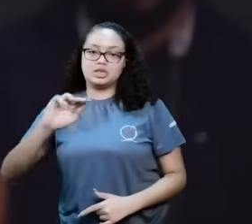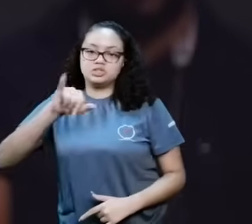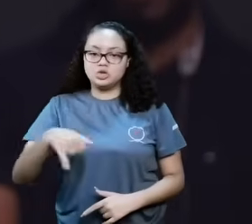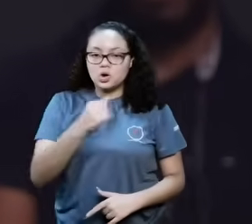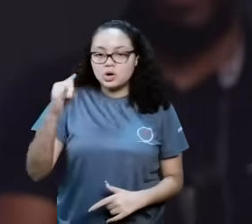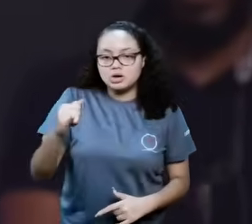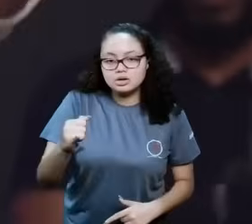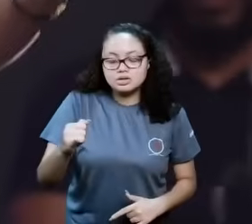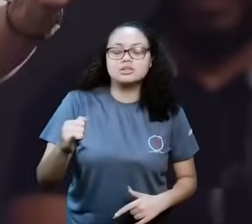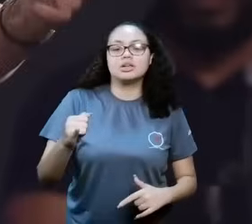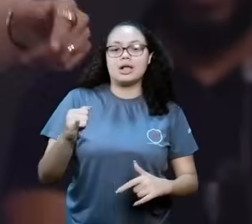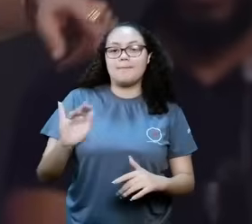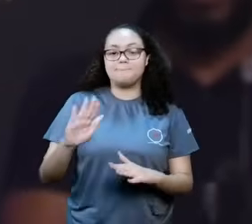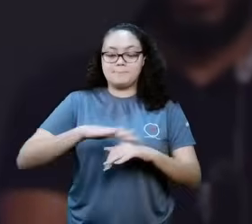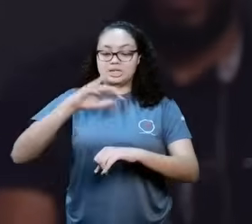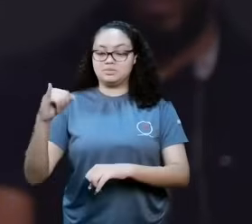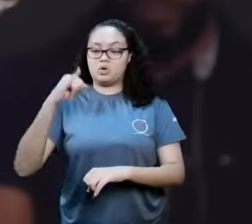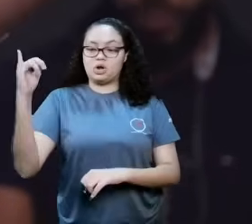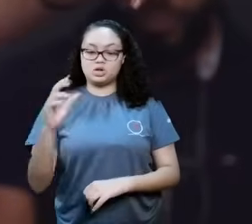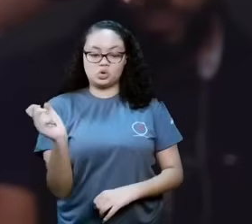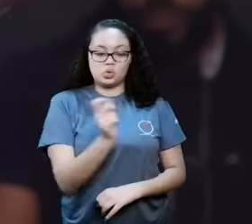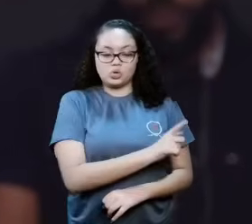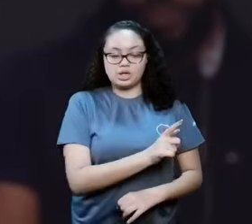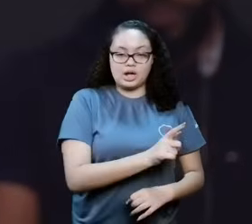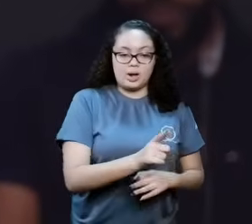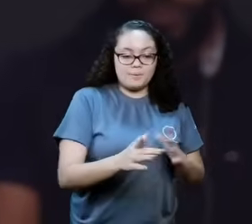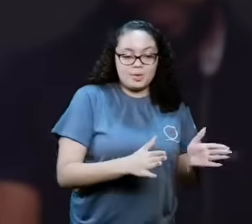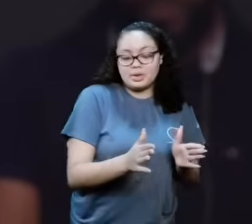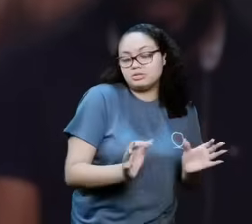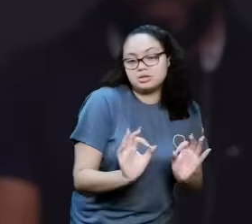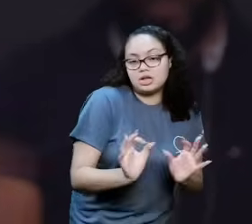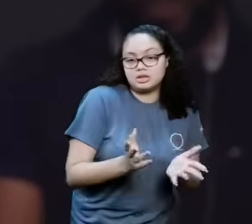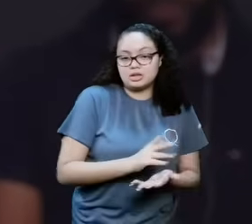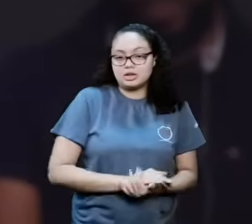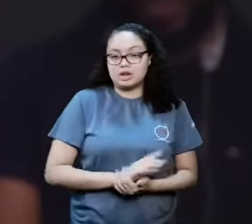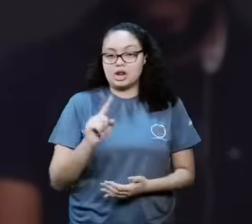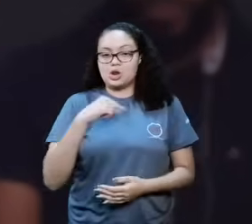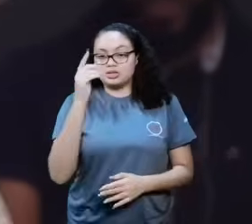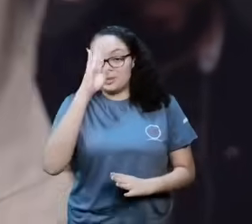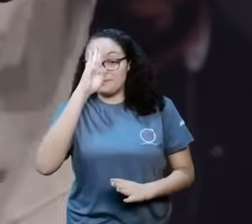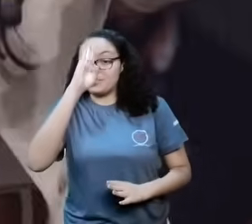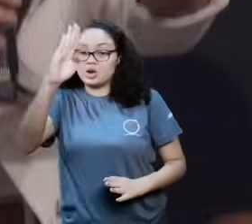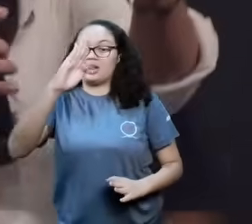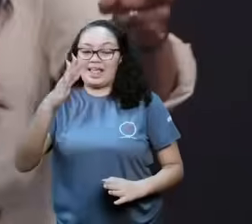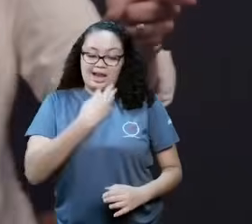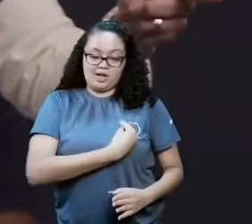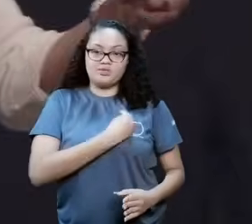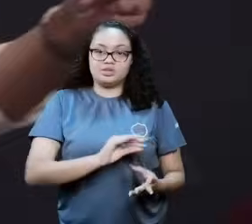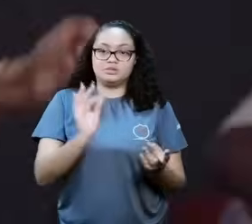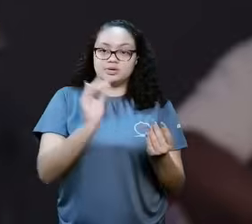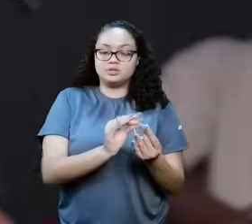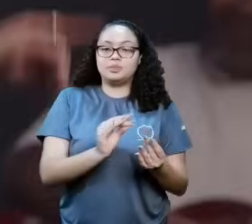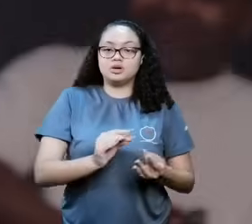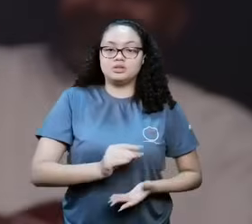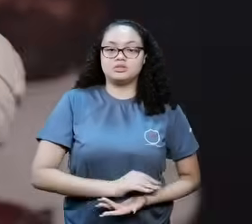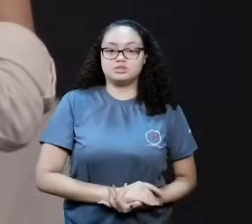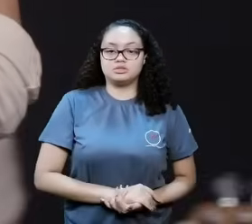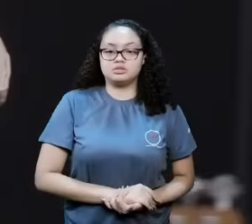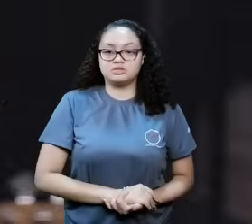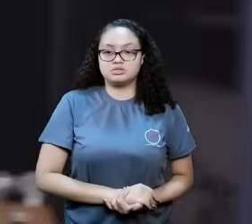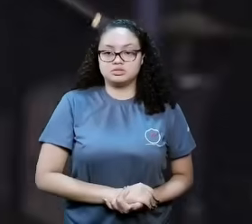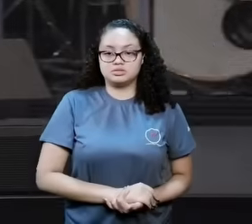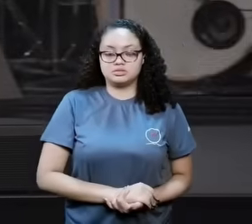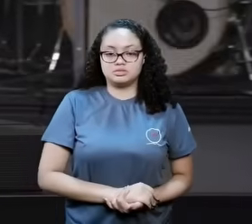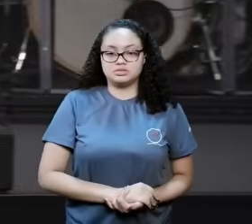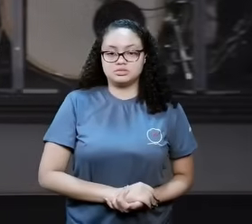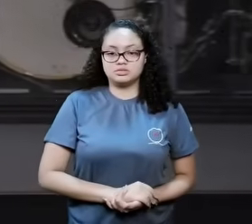ganhou maior relevância do que outrora, quando não tínhamos tantas opções e a nossa prioridade era a vida espiritual. Porque o crente que